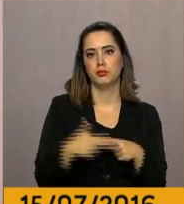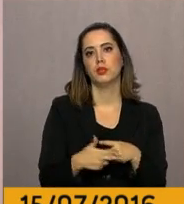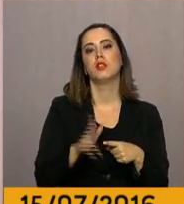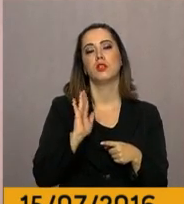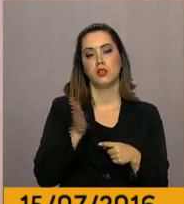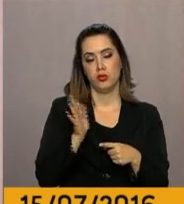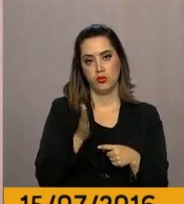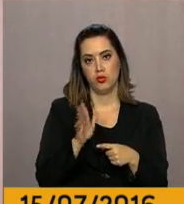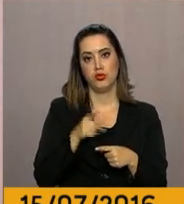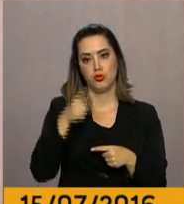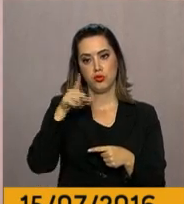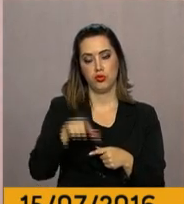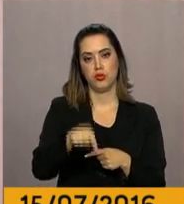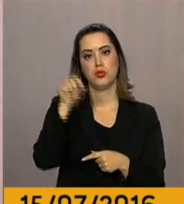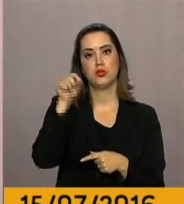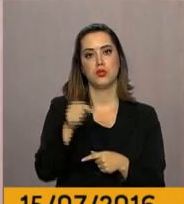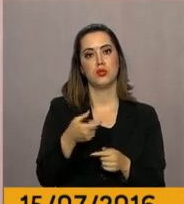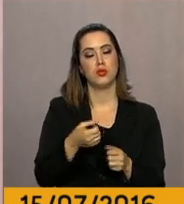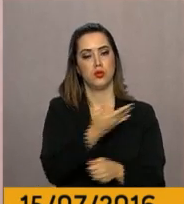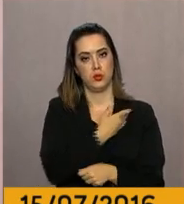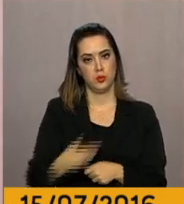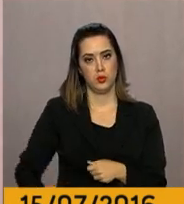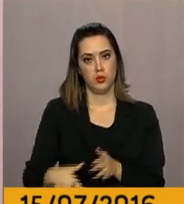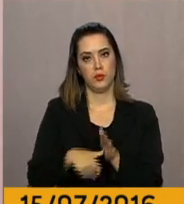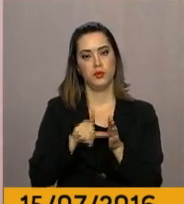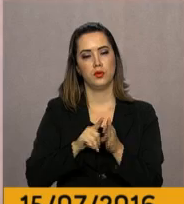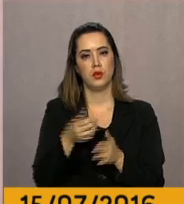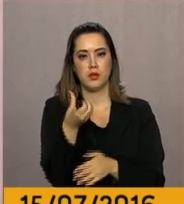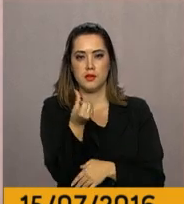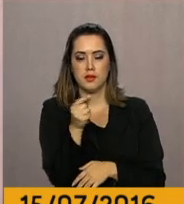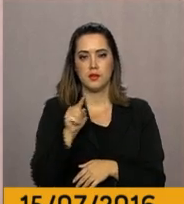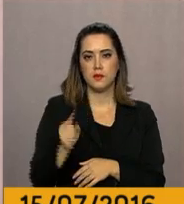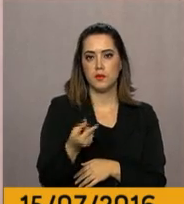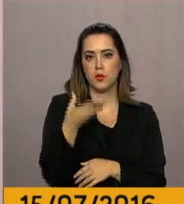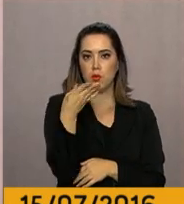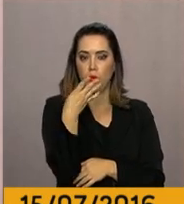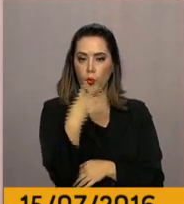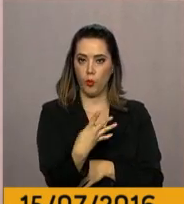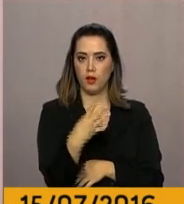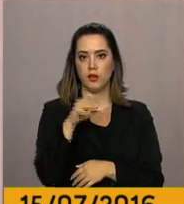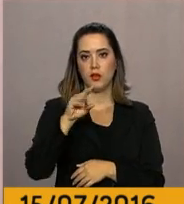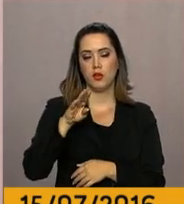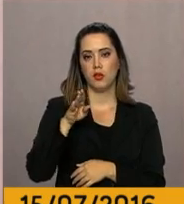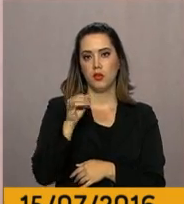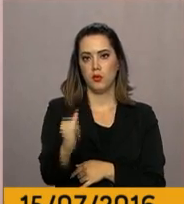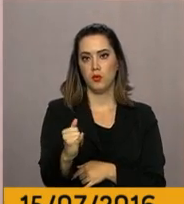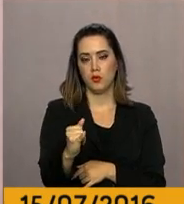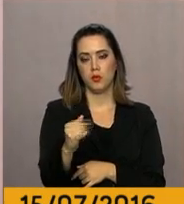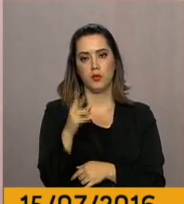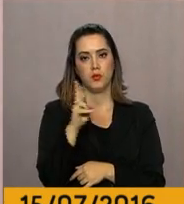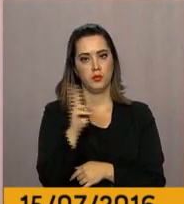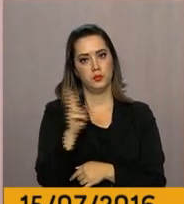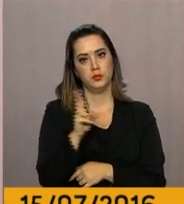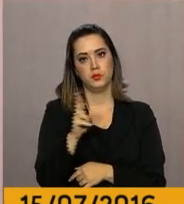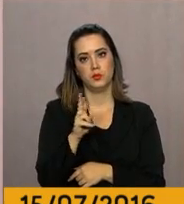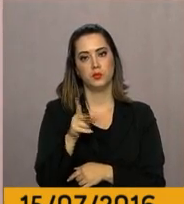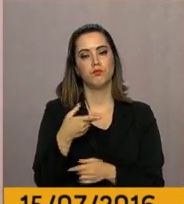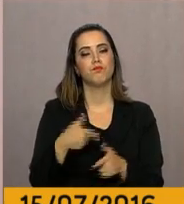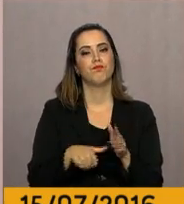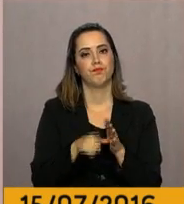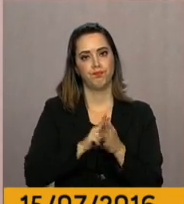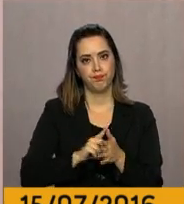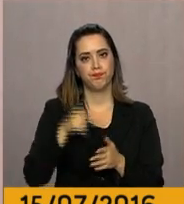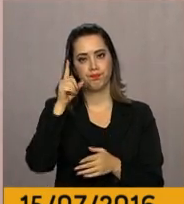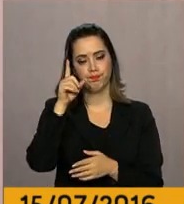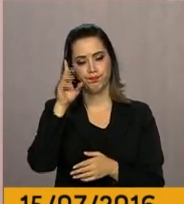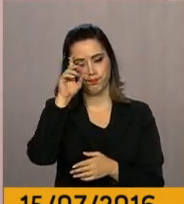anterior da ordem de 6,4 bilhões de reais. Esse foi o corte determinado e decidido